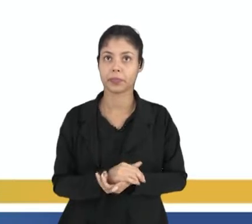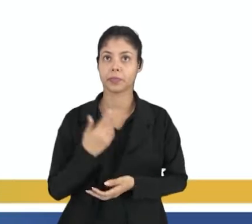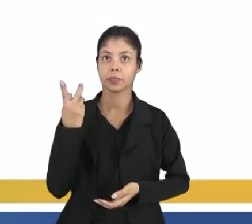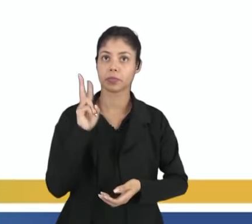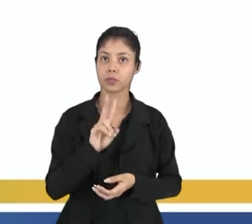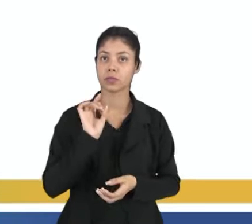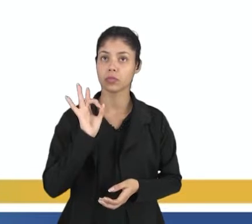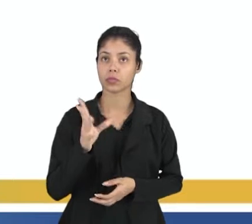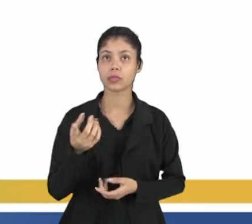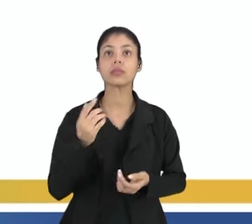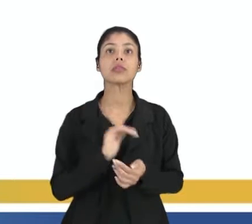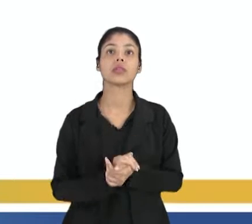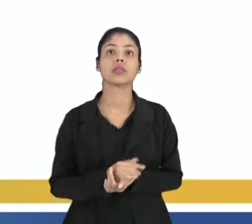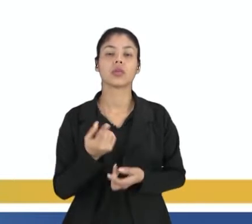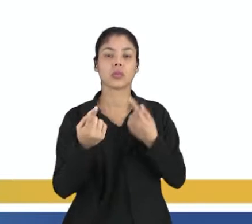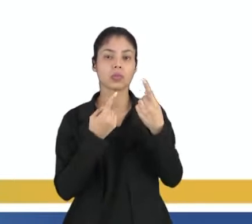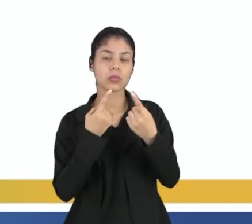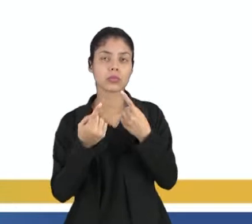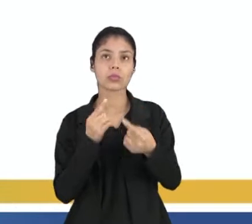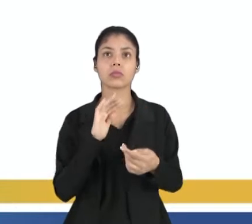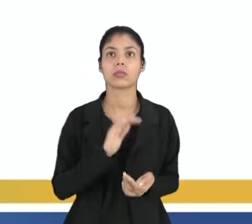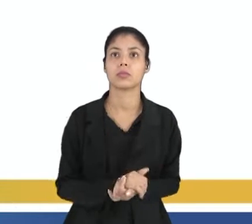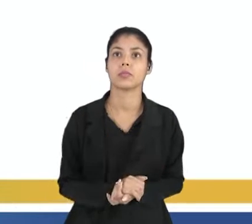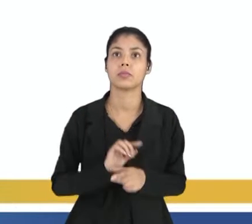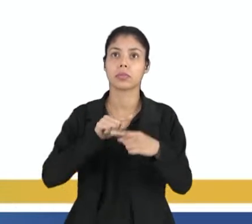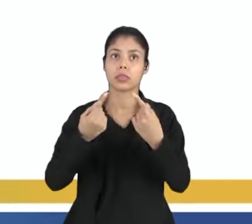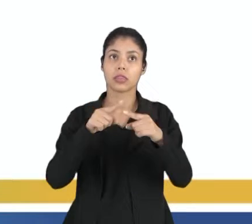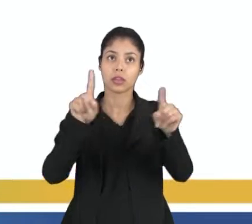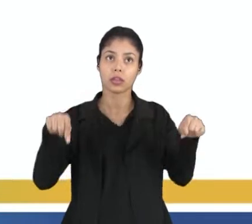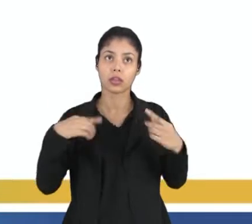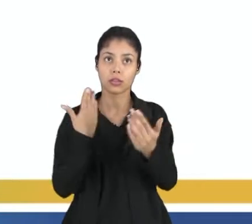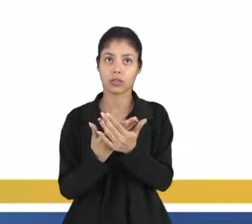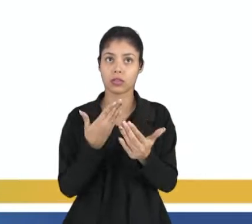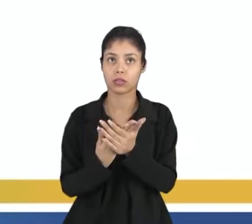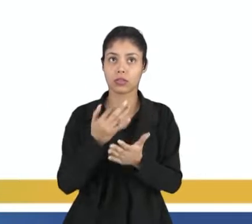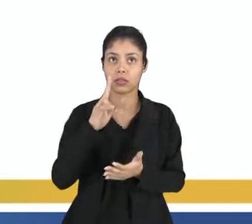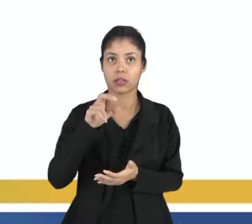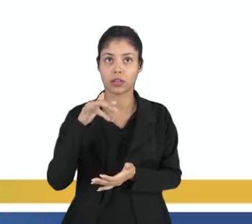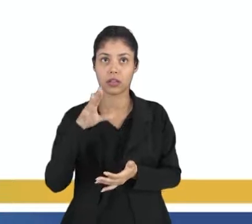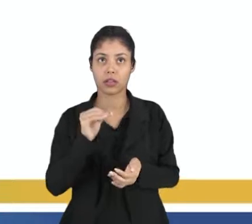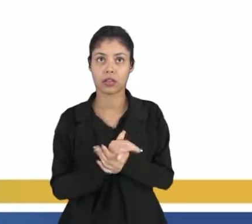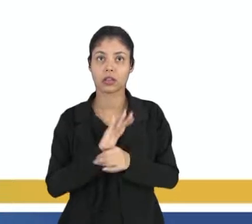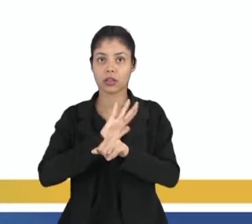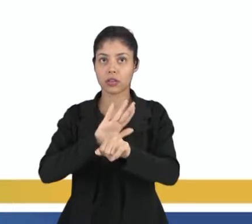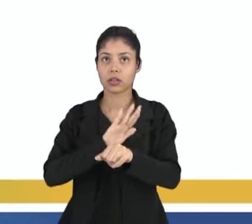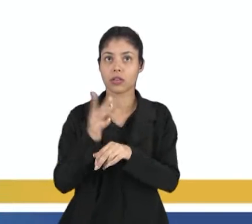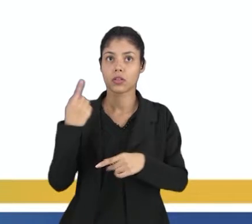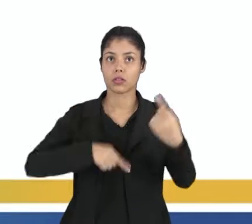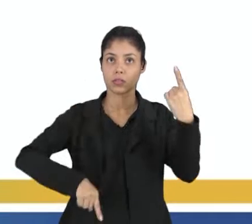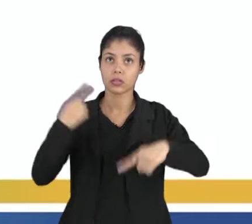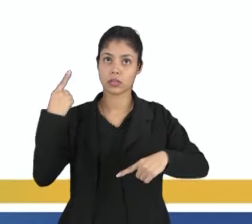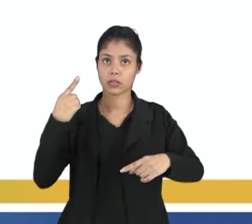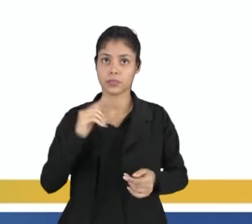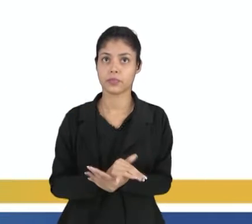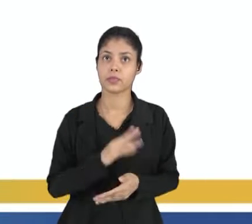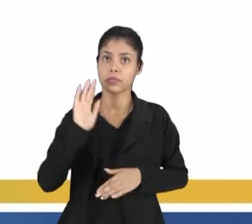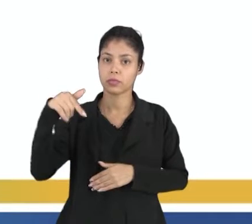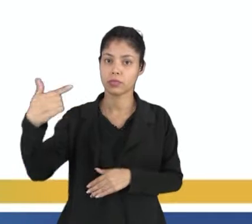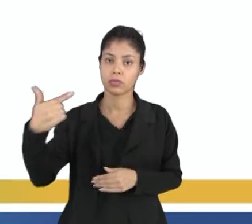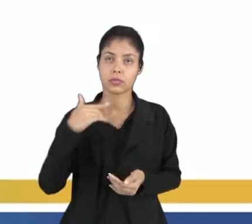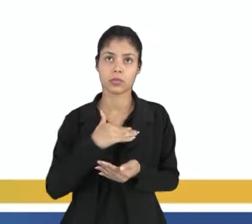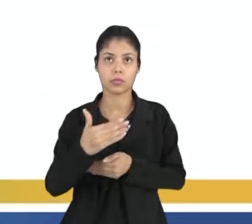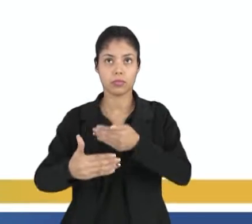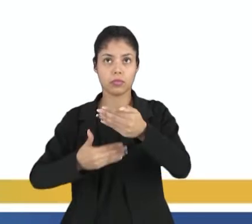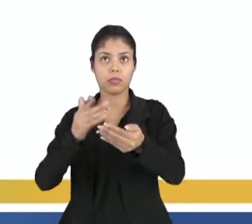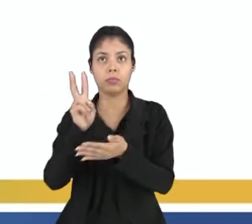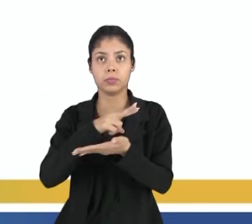destaque apenas nos meios de comunicação. Nas salas de aula, os infográficos auxiliam com sucesso nos